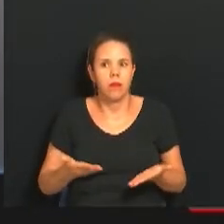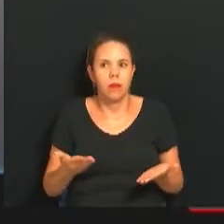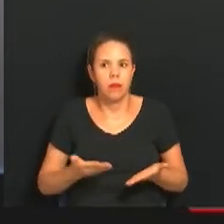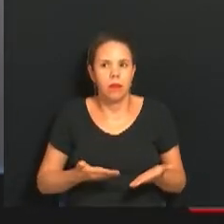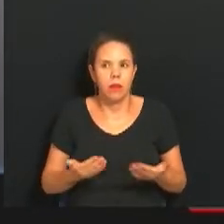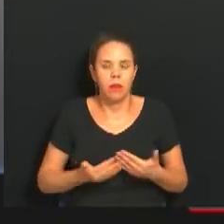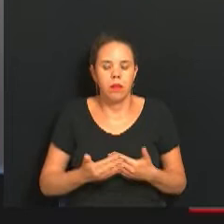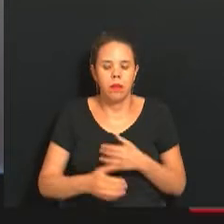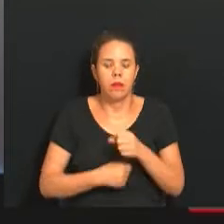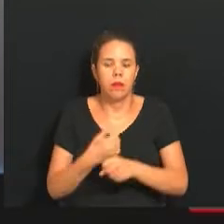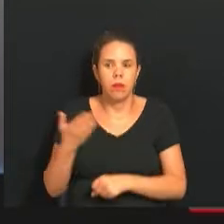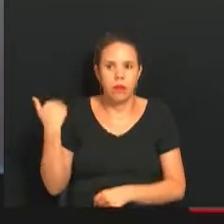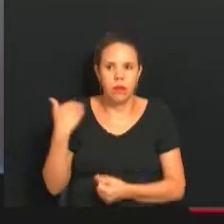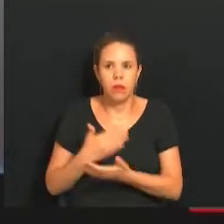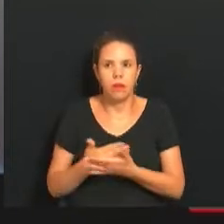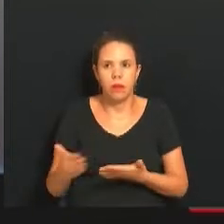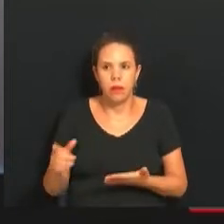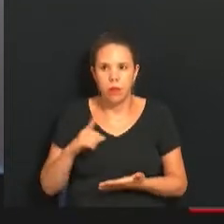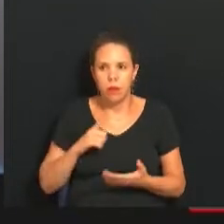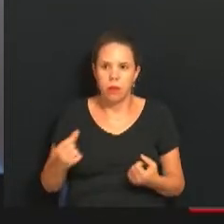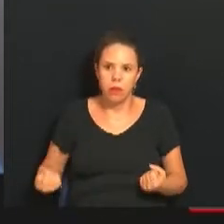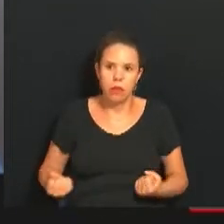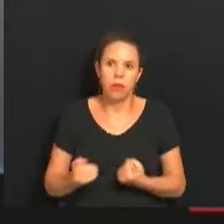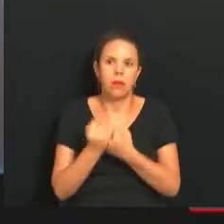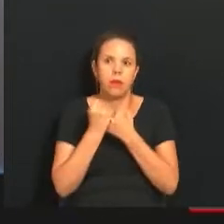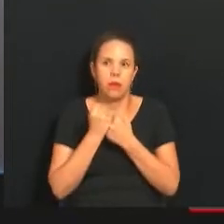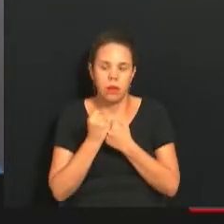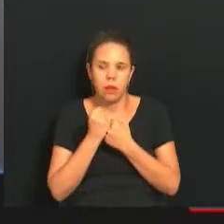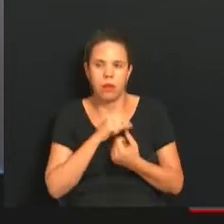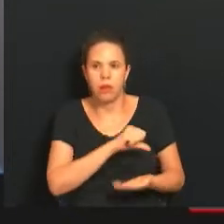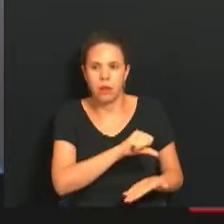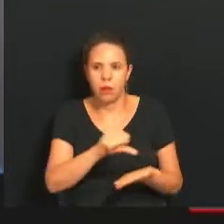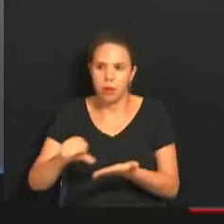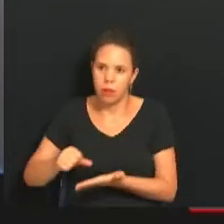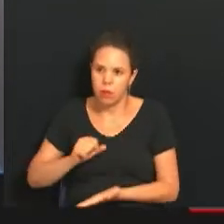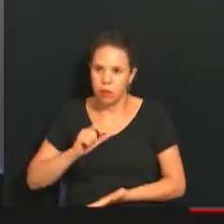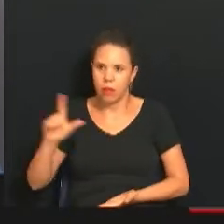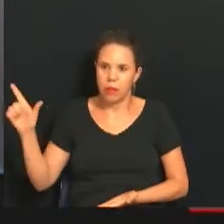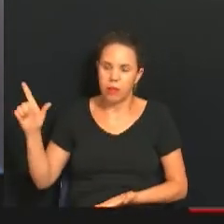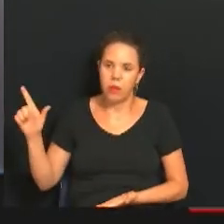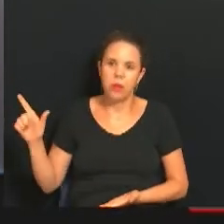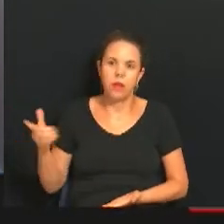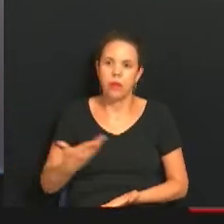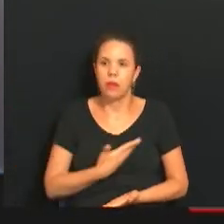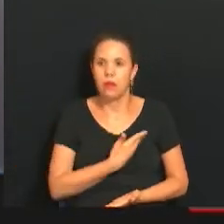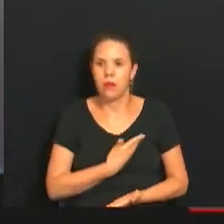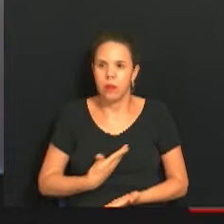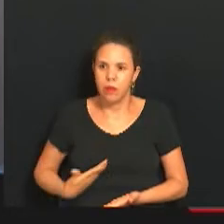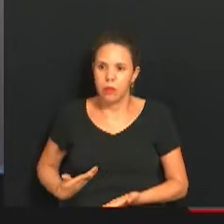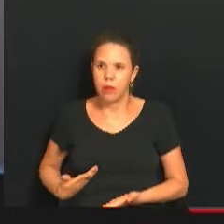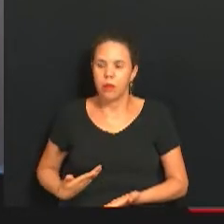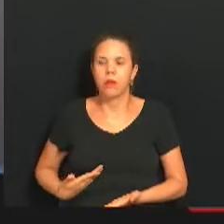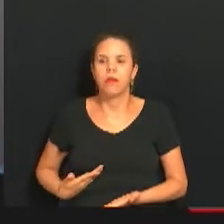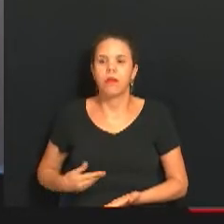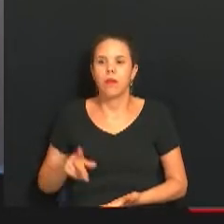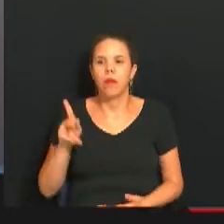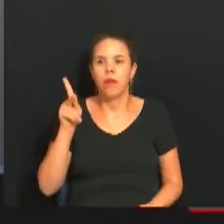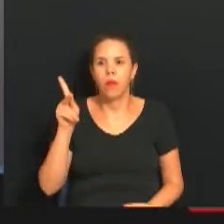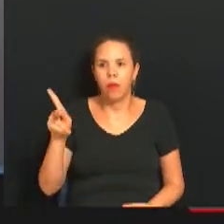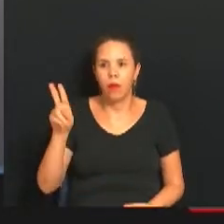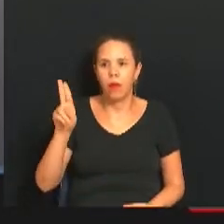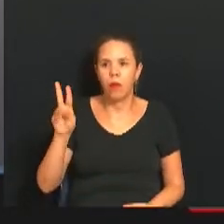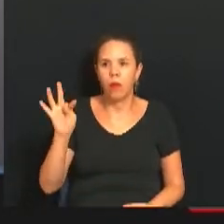do ano passado, começam a ter apoio nessas regiões mais ao leste por parte do governo do Vladimir Putin, e que estão